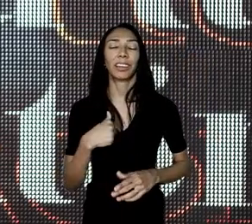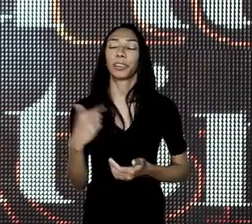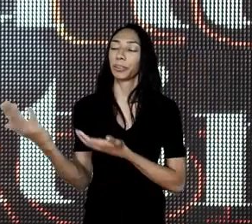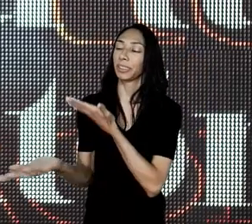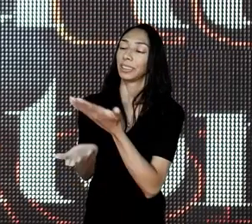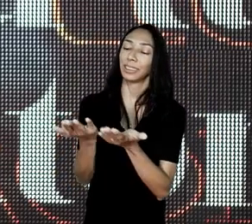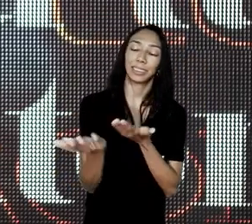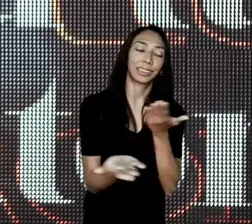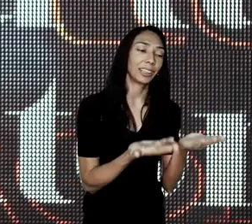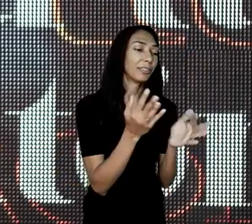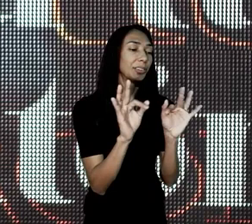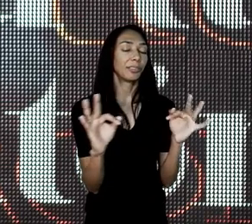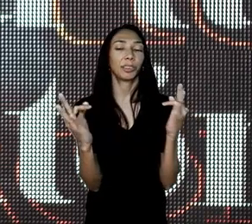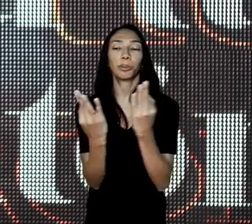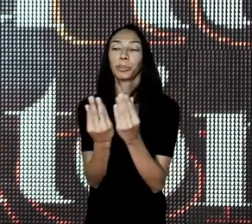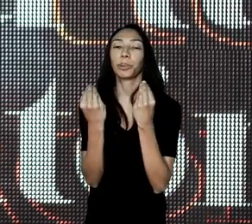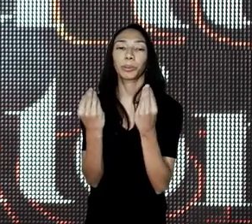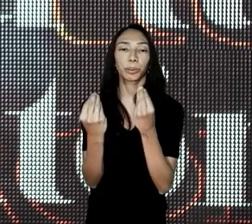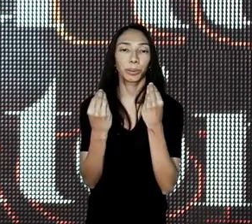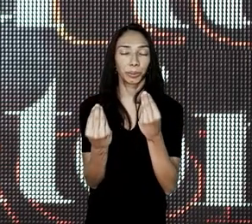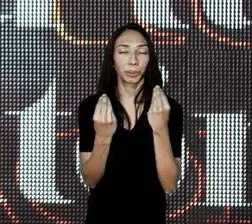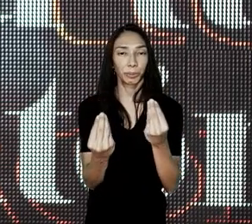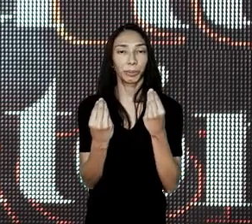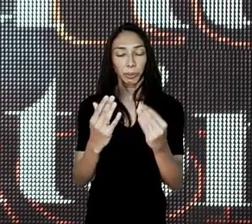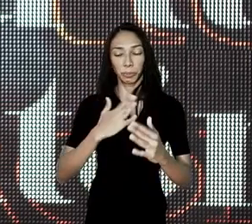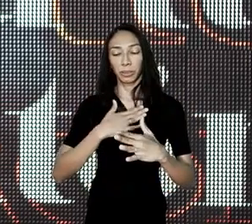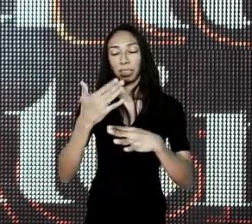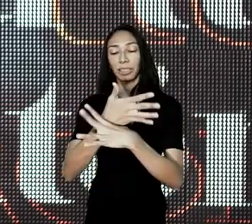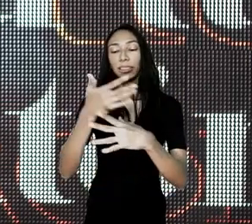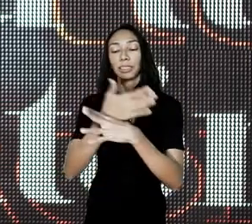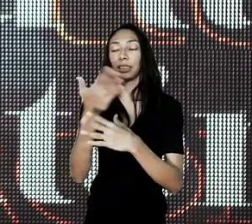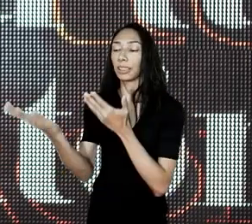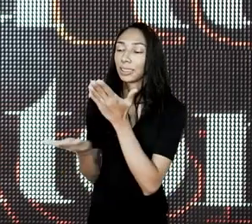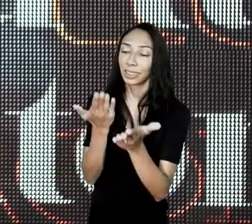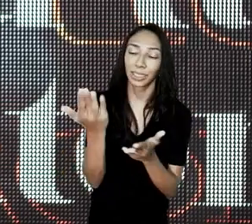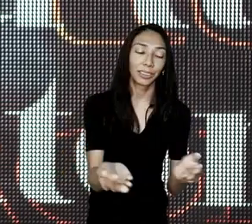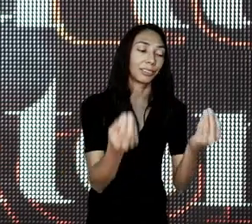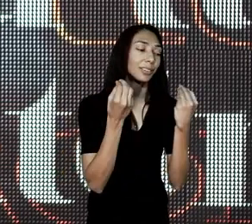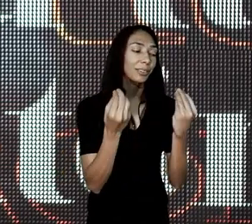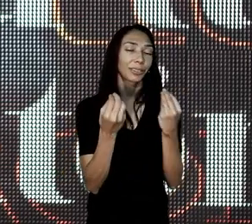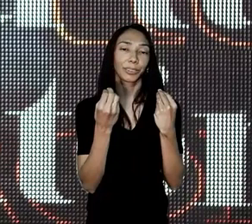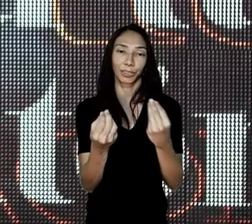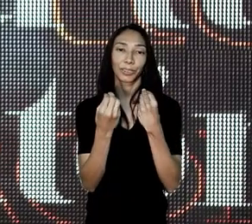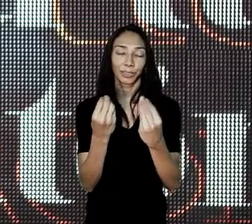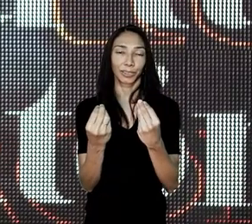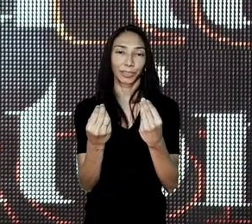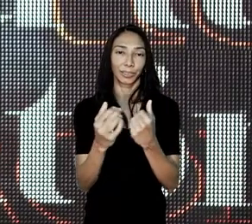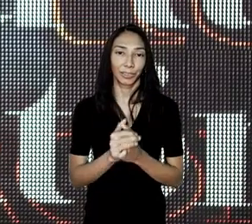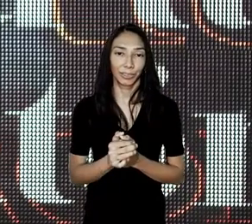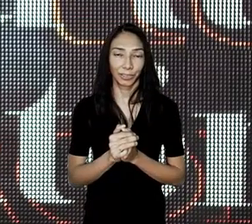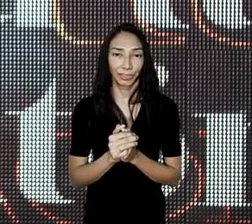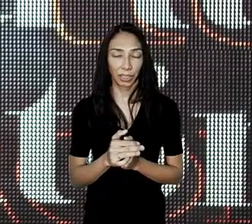servir a minha família? Como eu posso servir a minha cidade? Como eu posso ser um